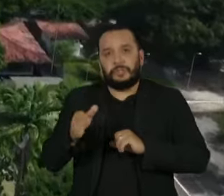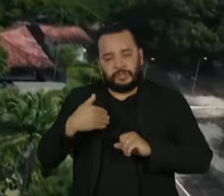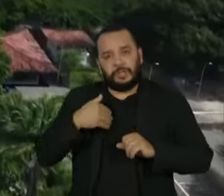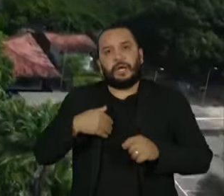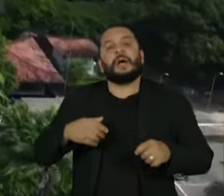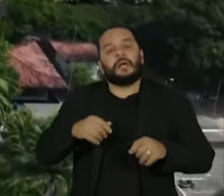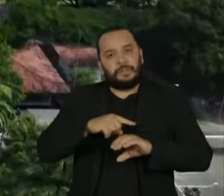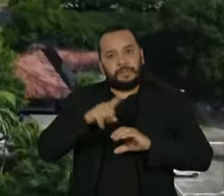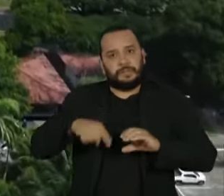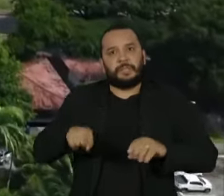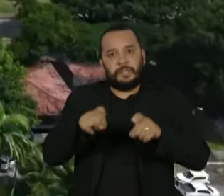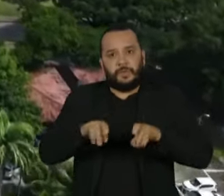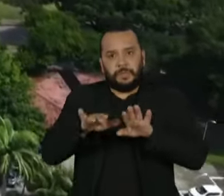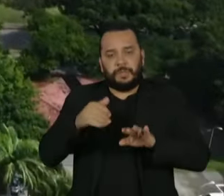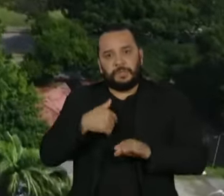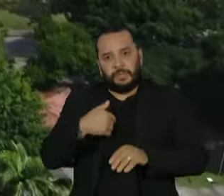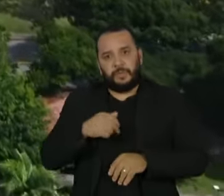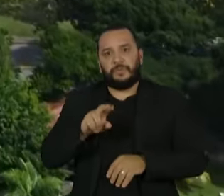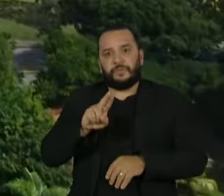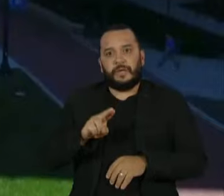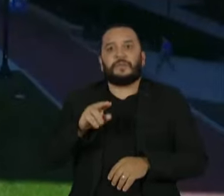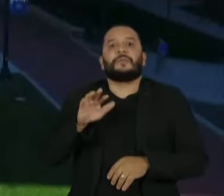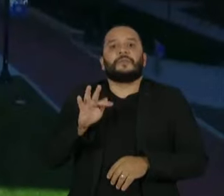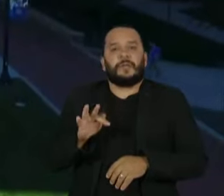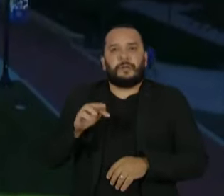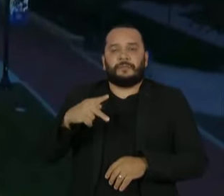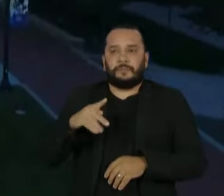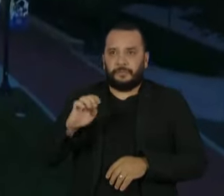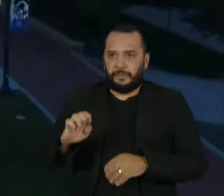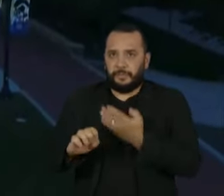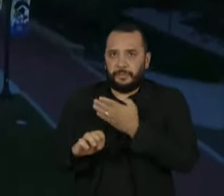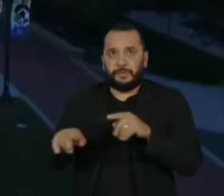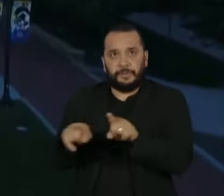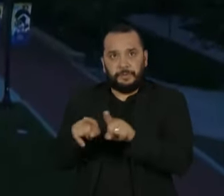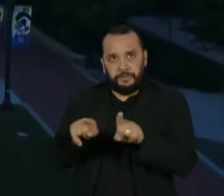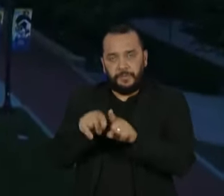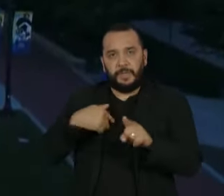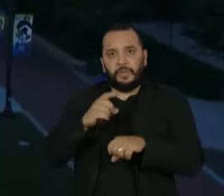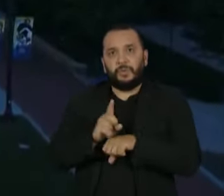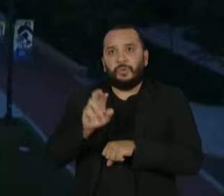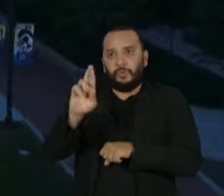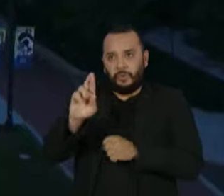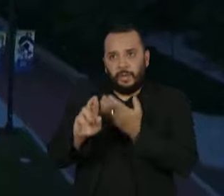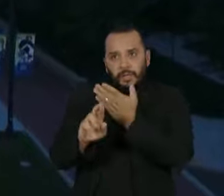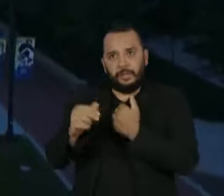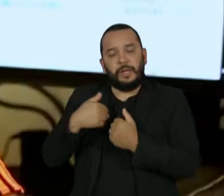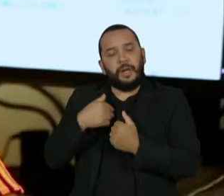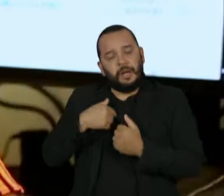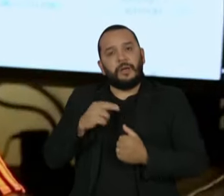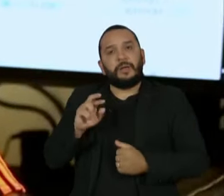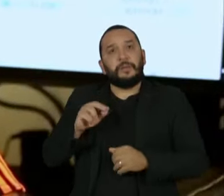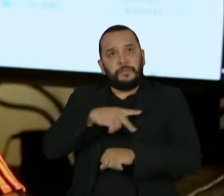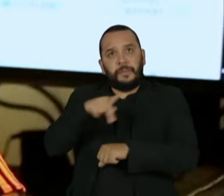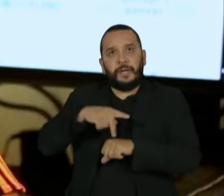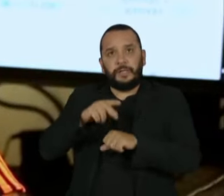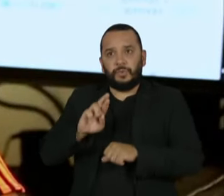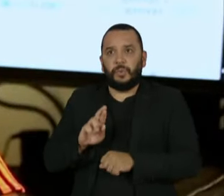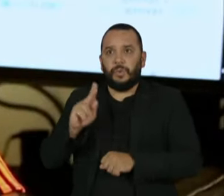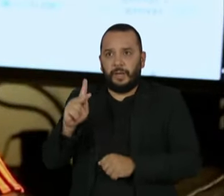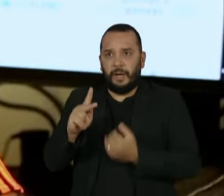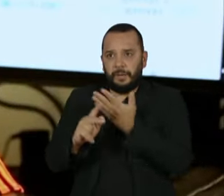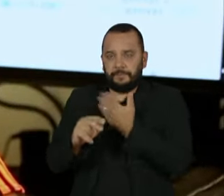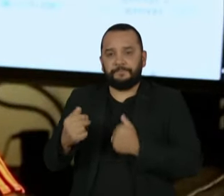Computação na Universidade Federal de Pernambuco e fez doutorado na universidade de Kant no Reino Unido é